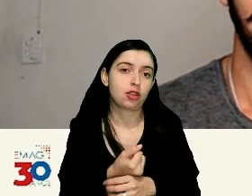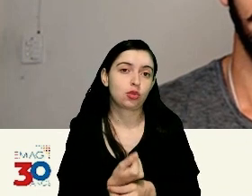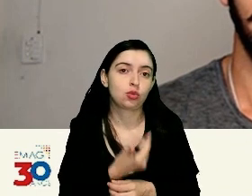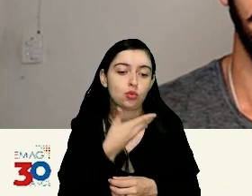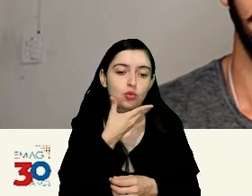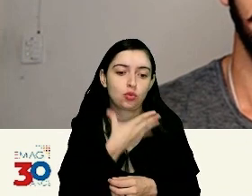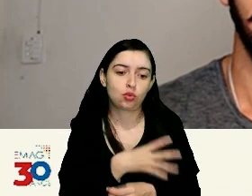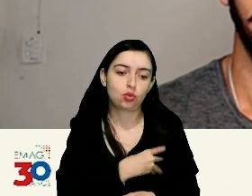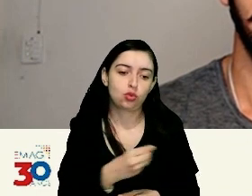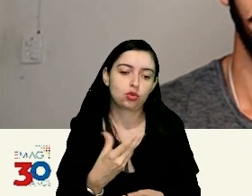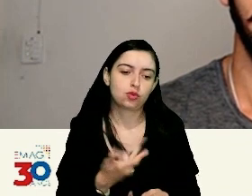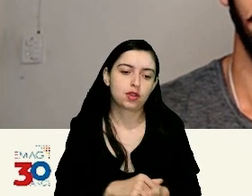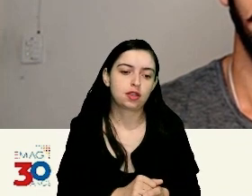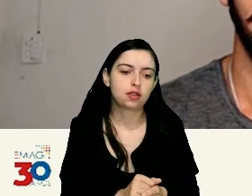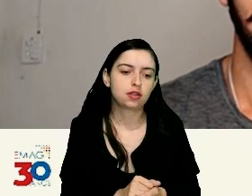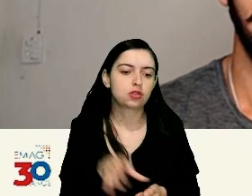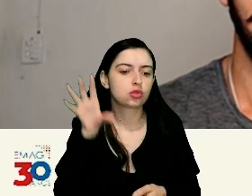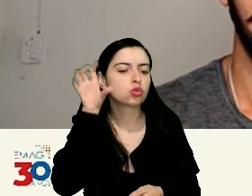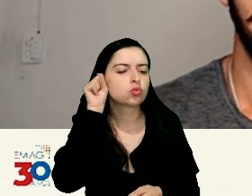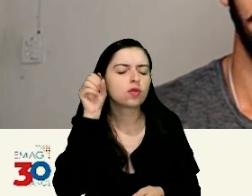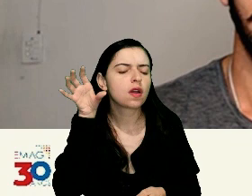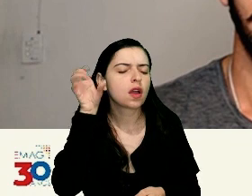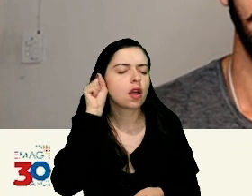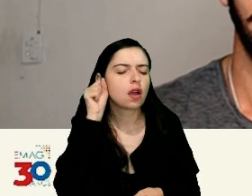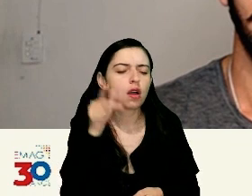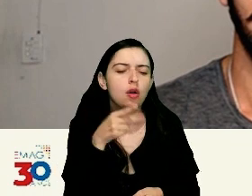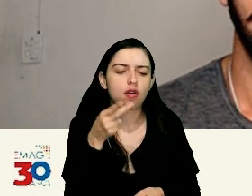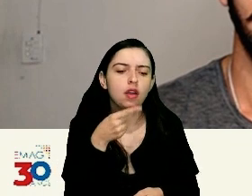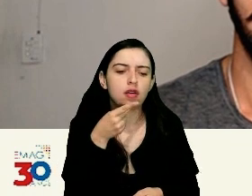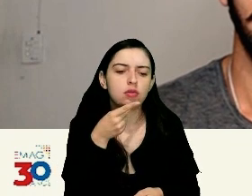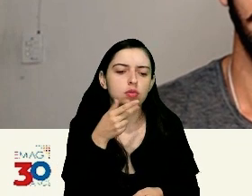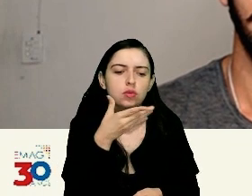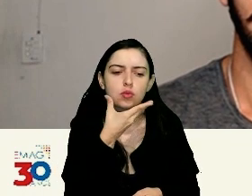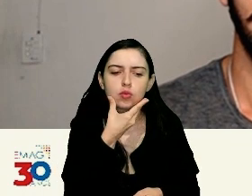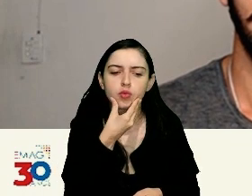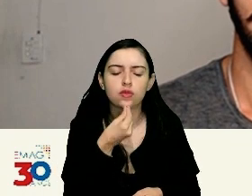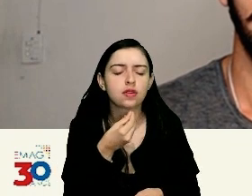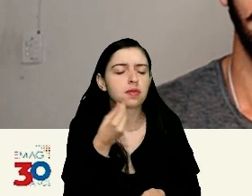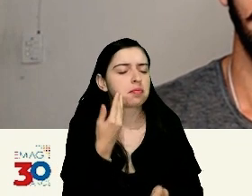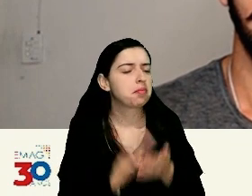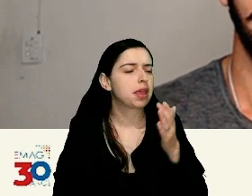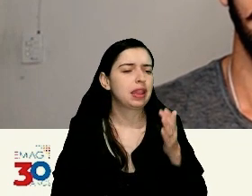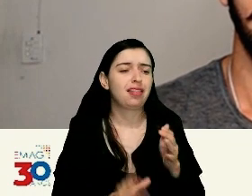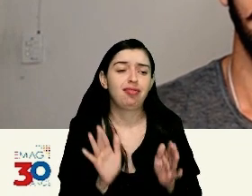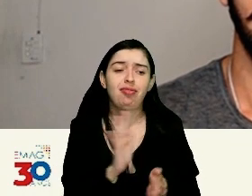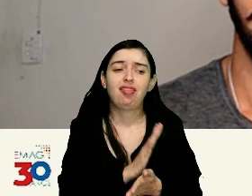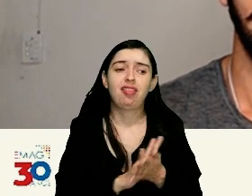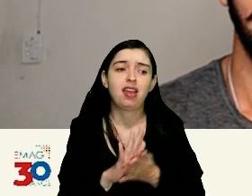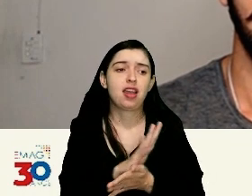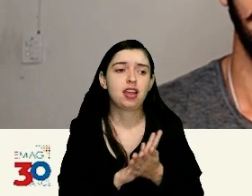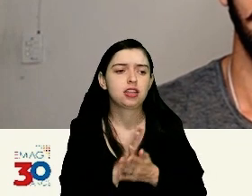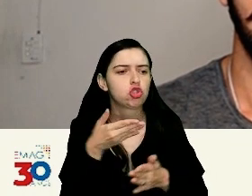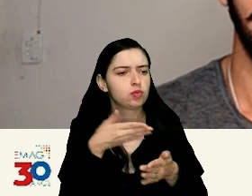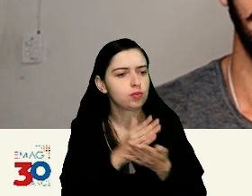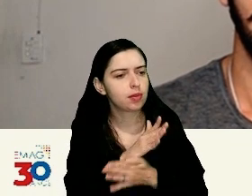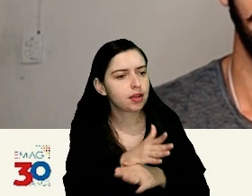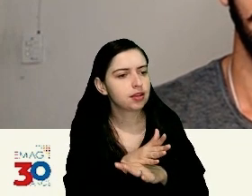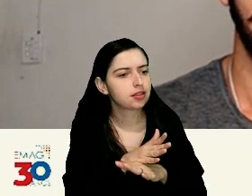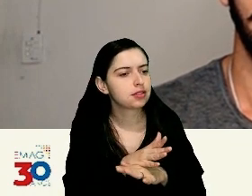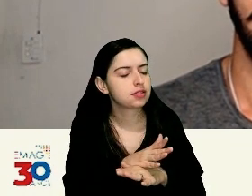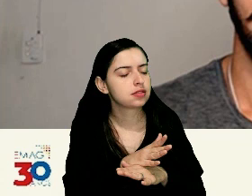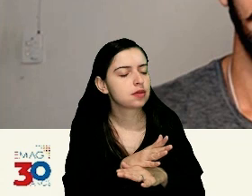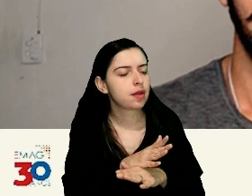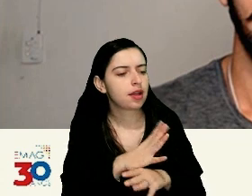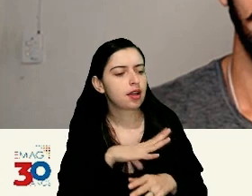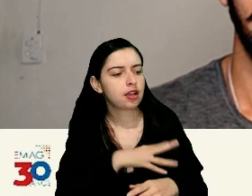homens que estão me escutando é assim: você não vai perder em nada participando ativamente da sua paternidade. Acredite, assim, acredite no que eu estou falando,